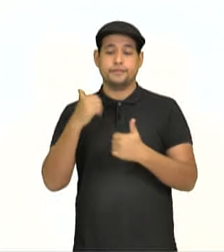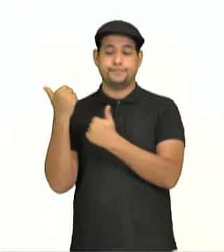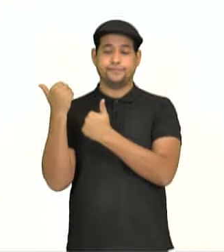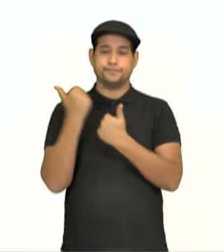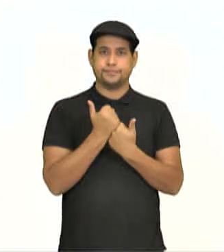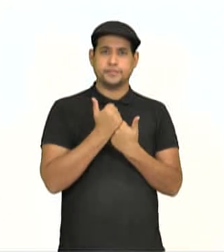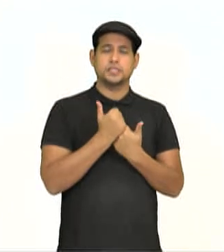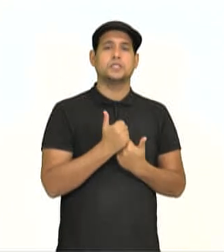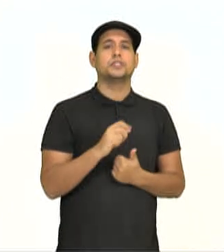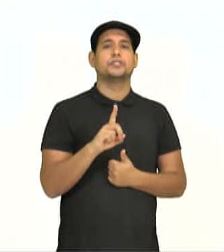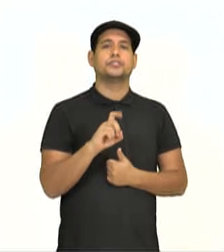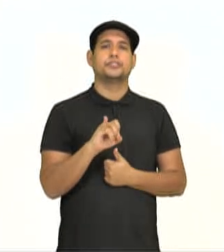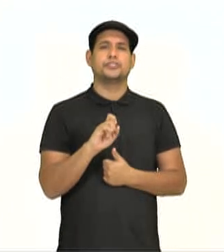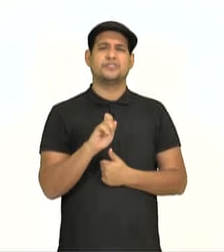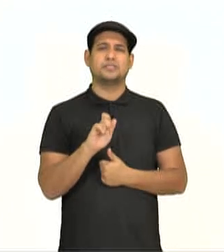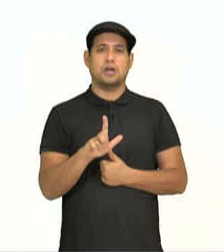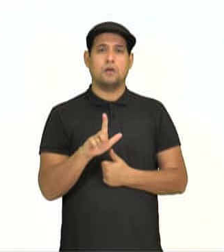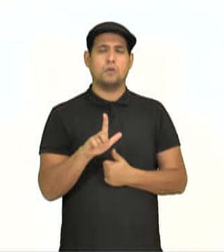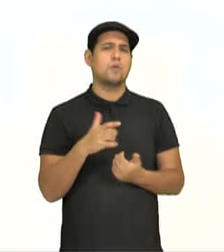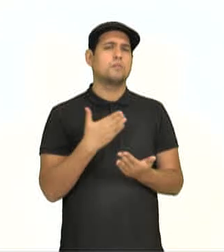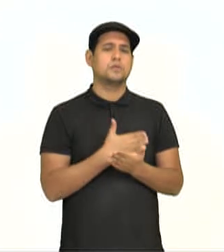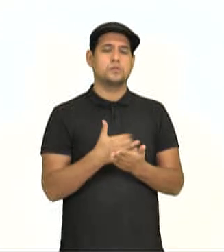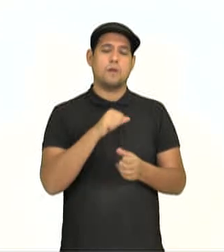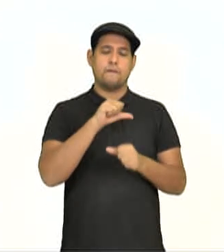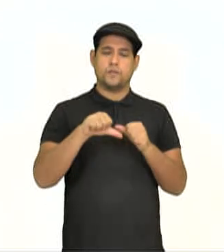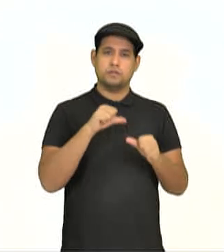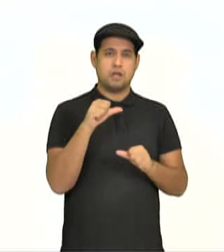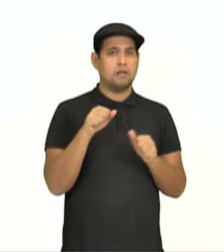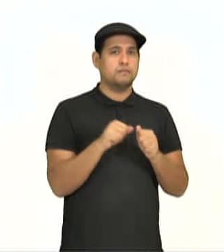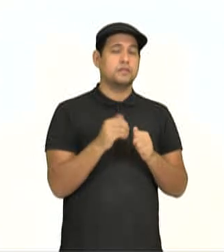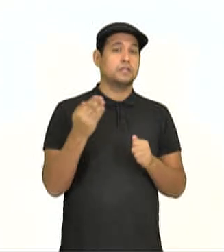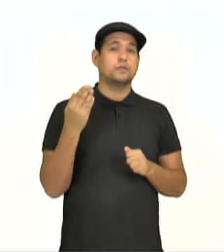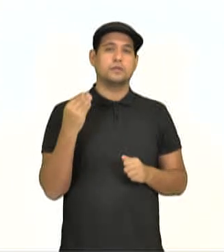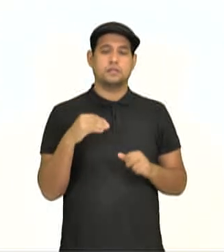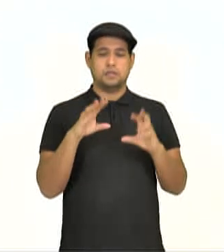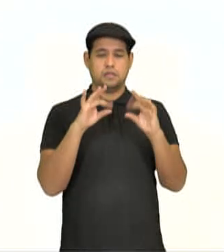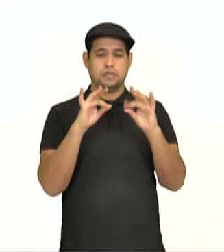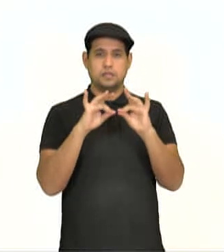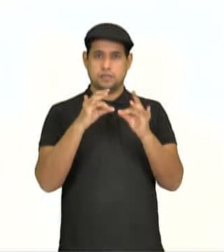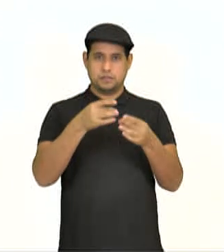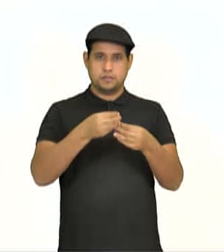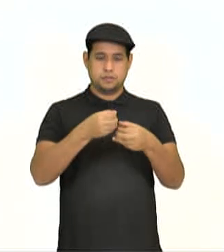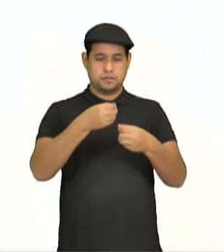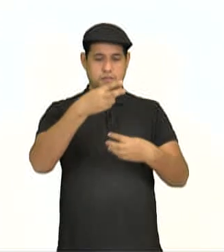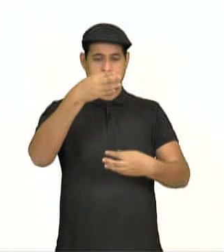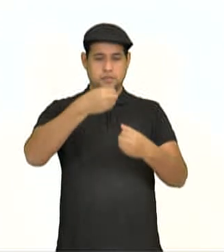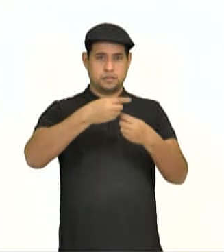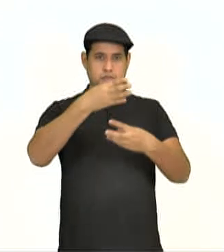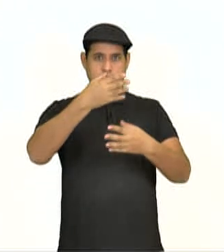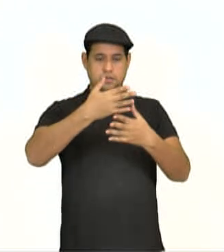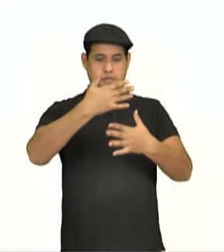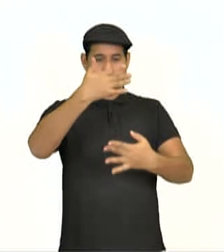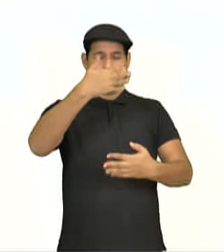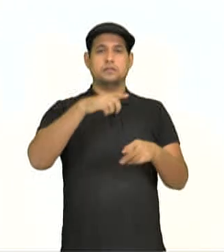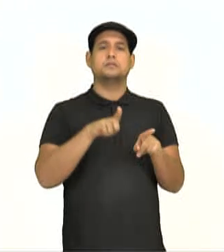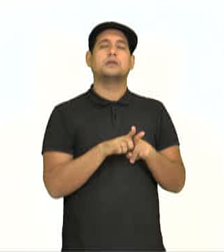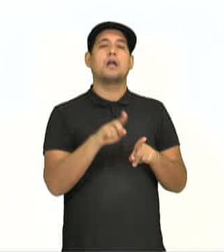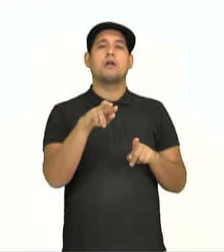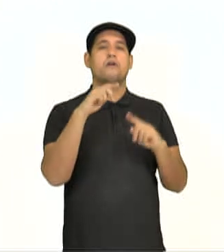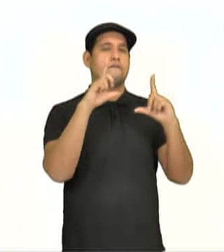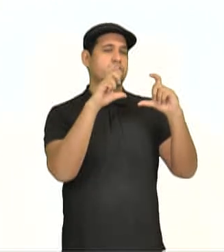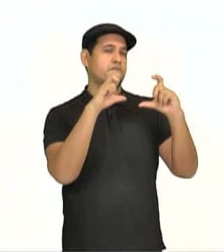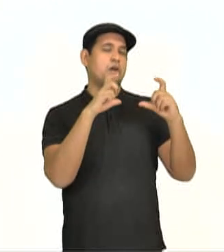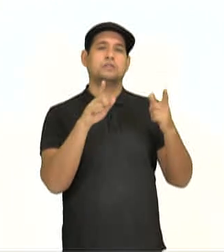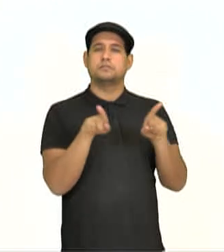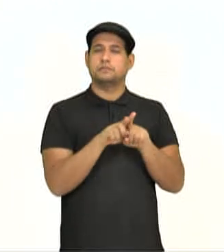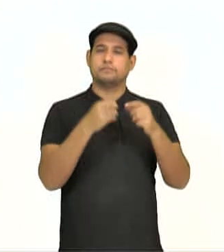substituir esse cinema que era feito com película. Assim como a fotografia. Como